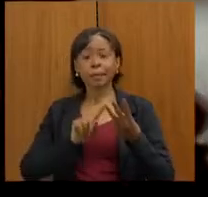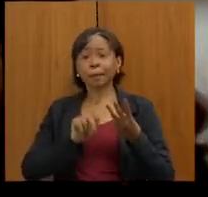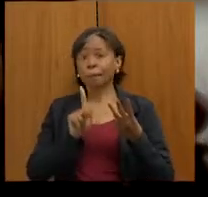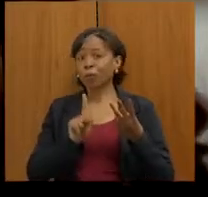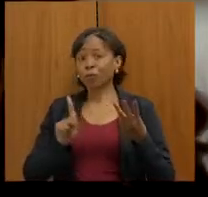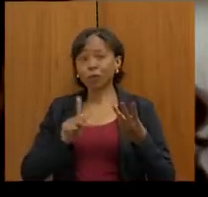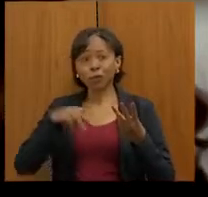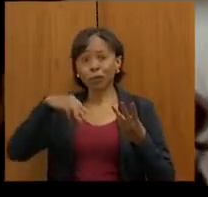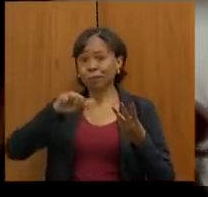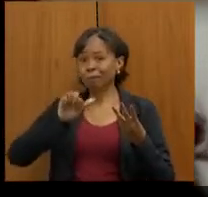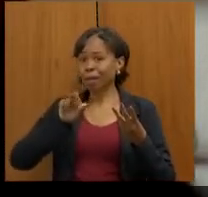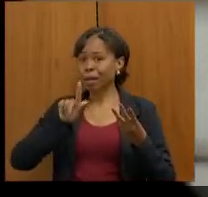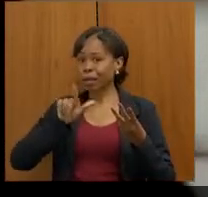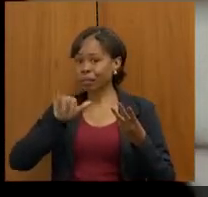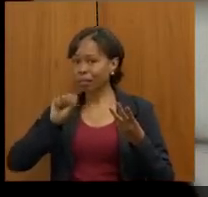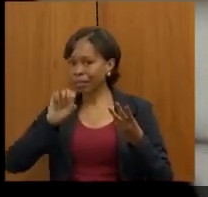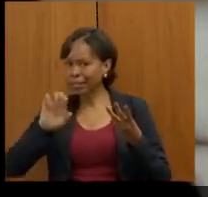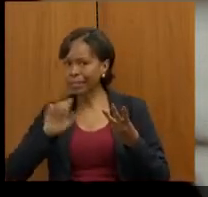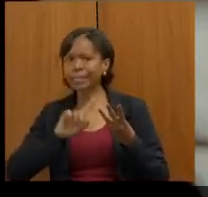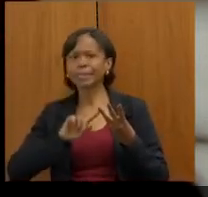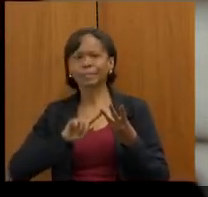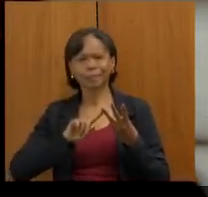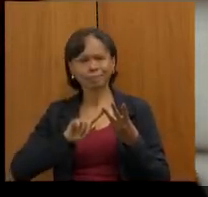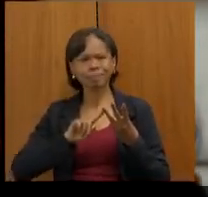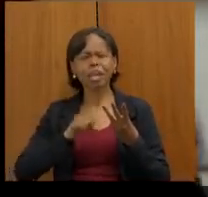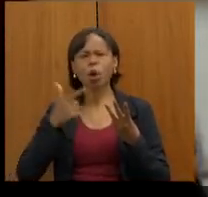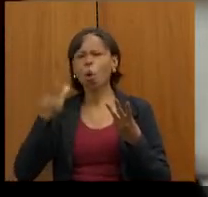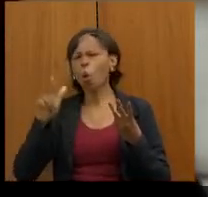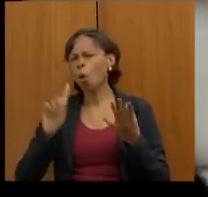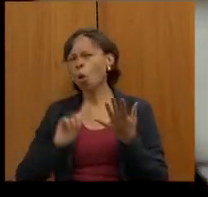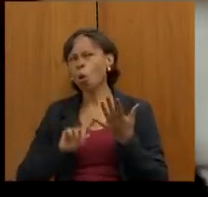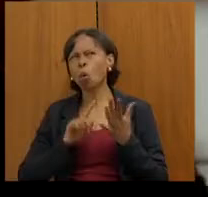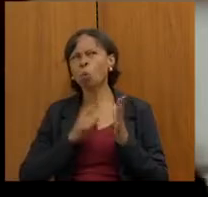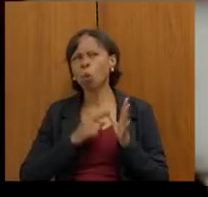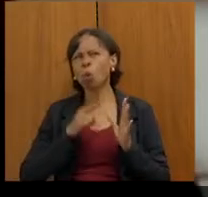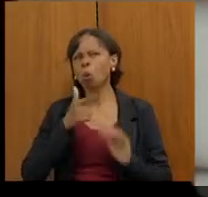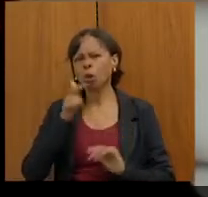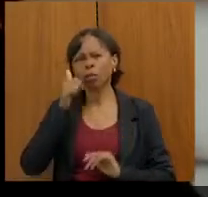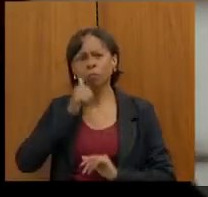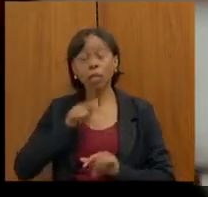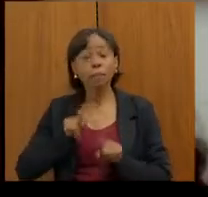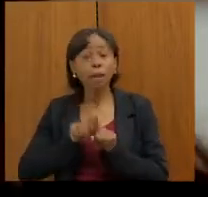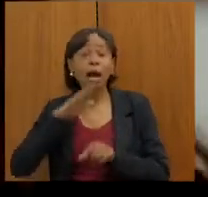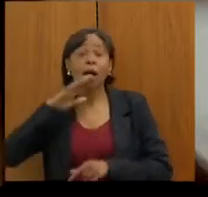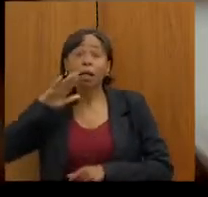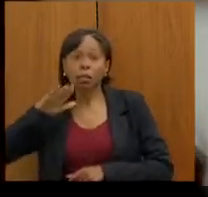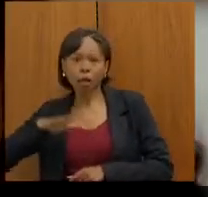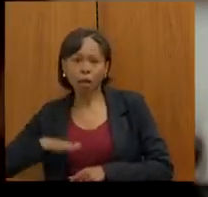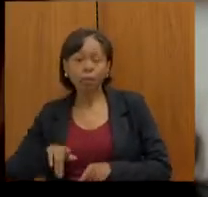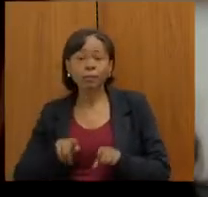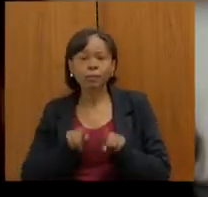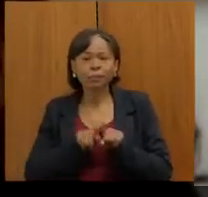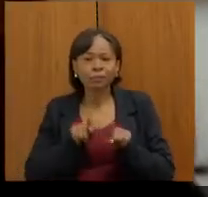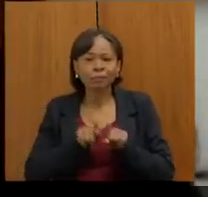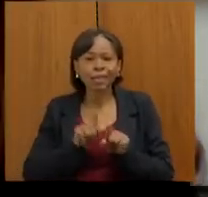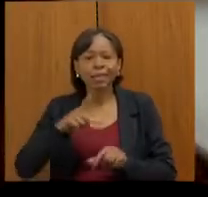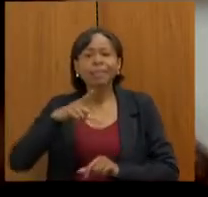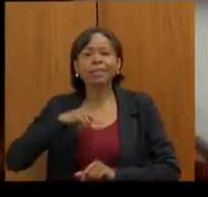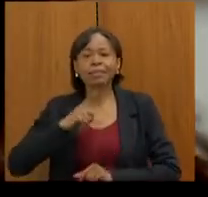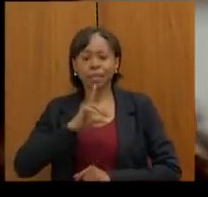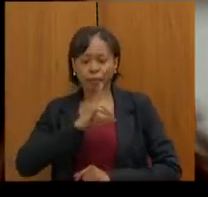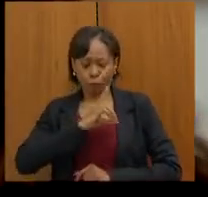nós temos os integrantes das outras instituições que falam à tarde ele tem a Defensoria Pública de uma visão